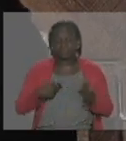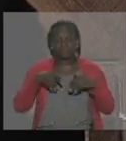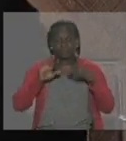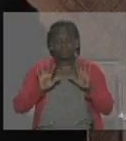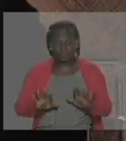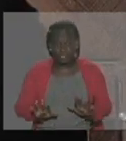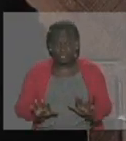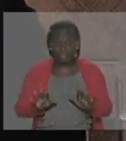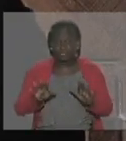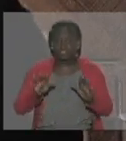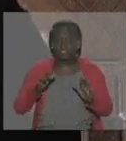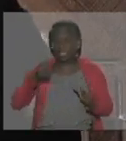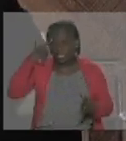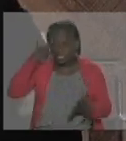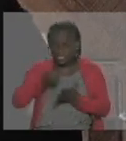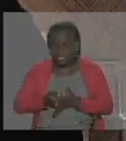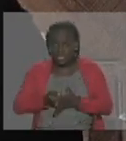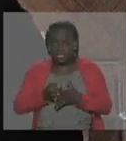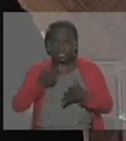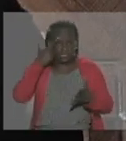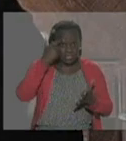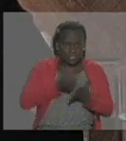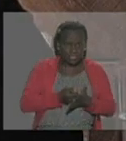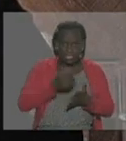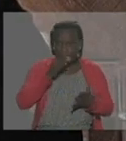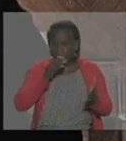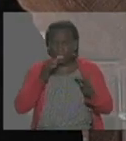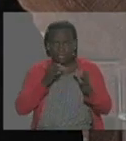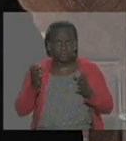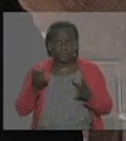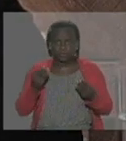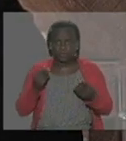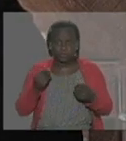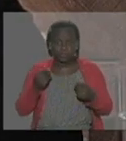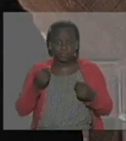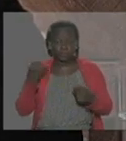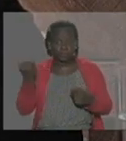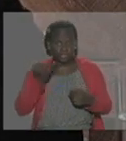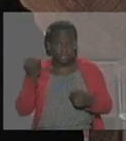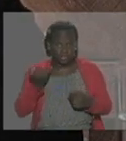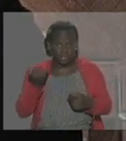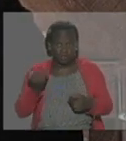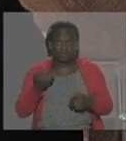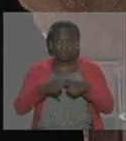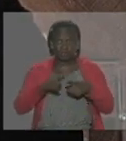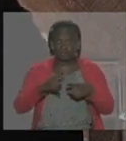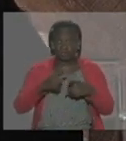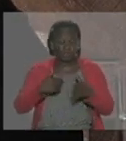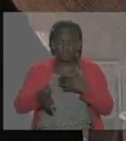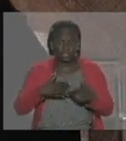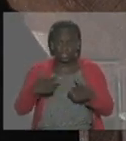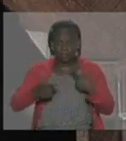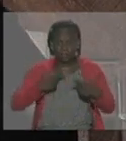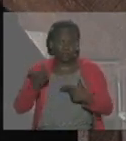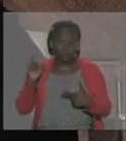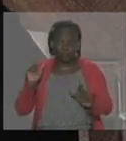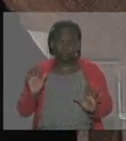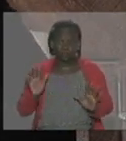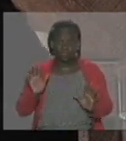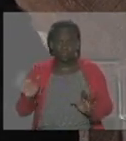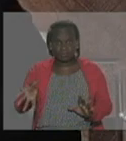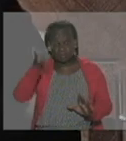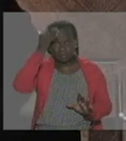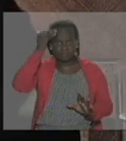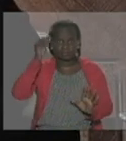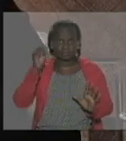é um ensino de tomada de decisão muito muito PR o para qualquer outro ambiente